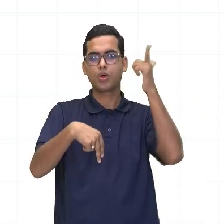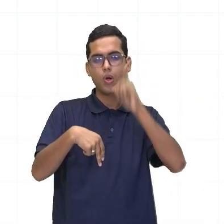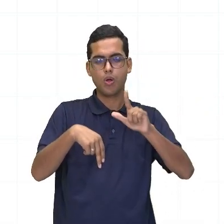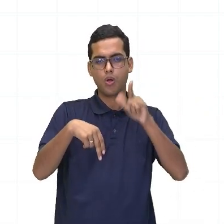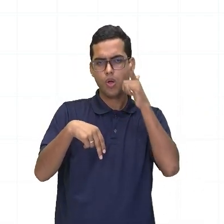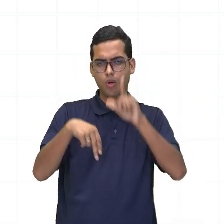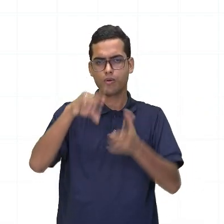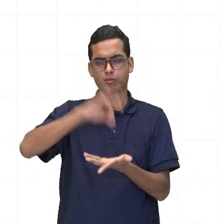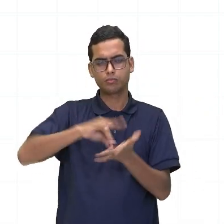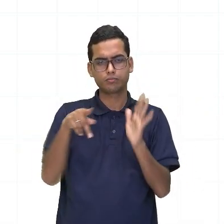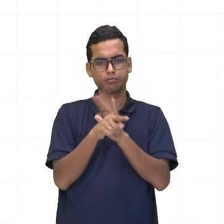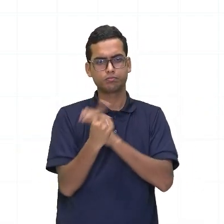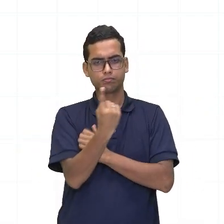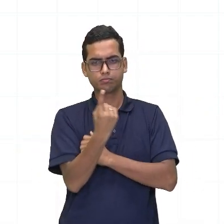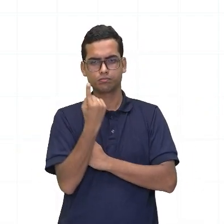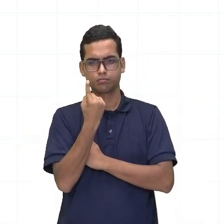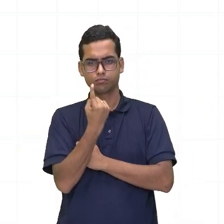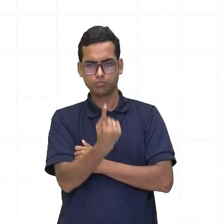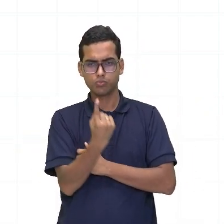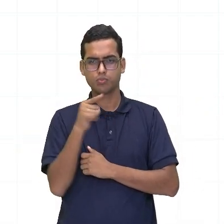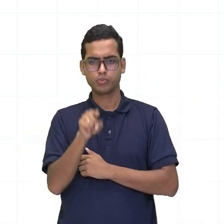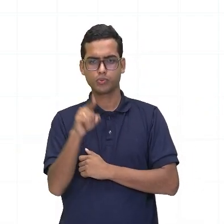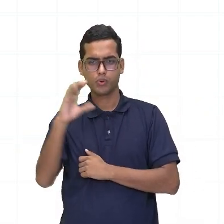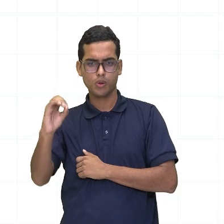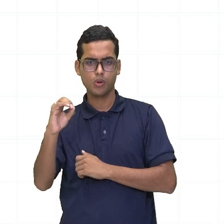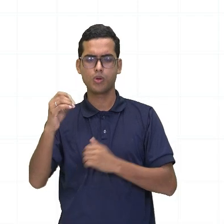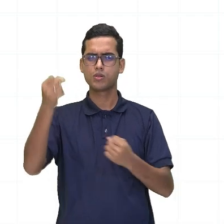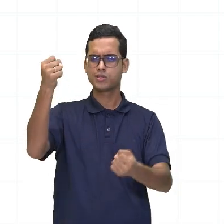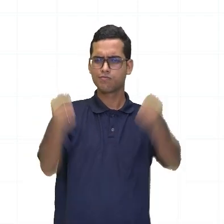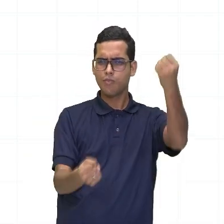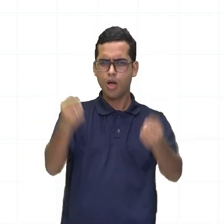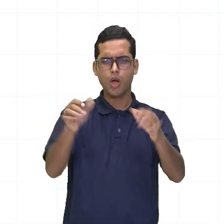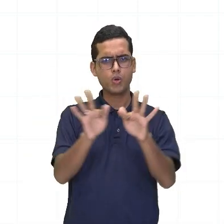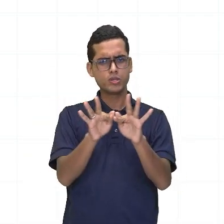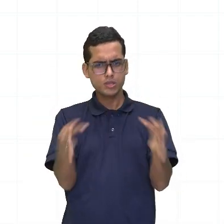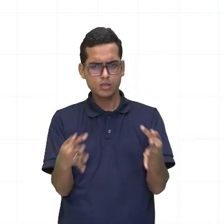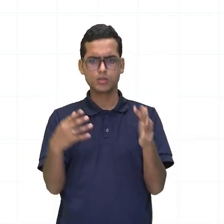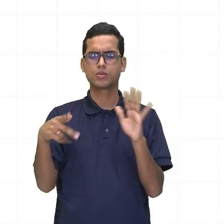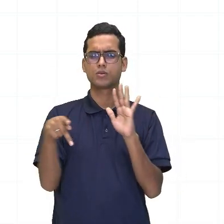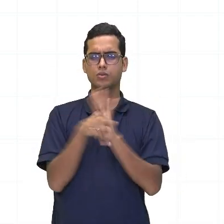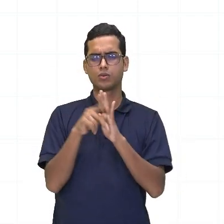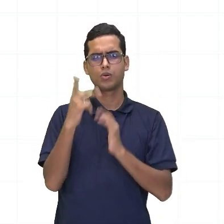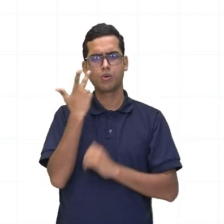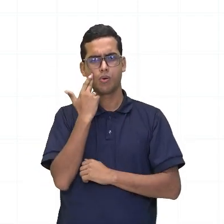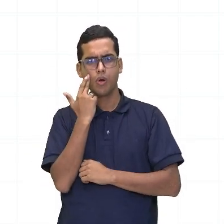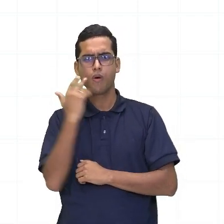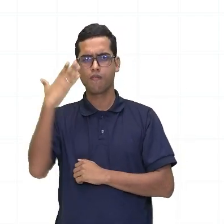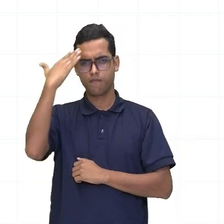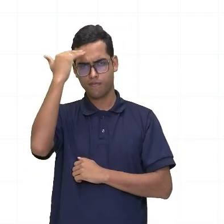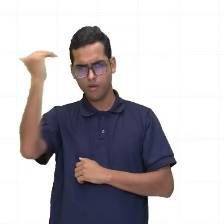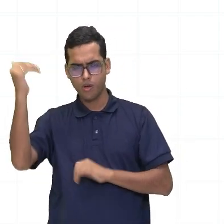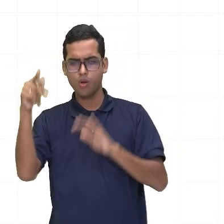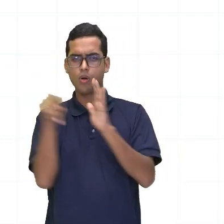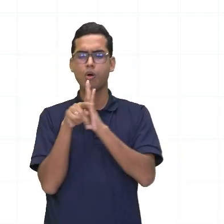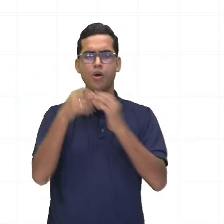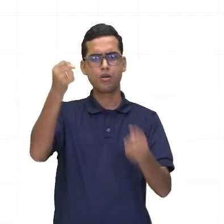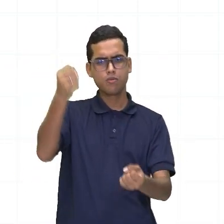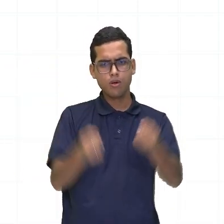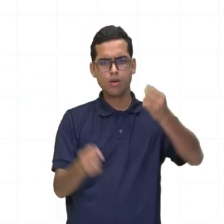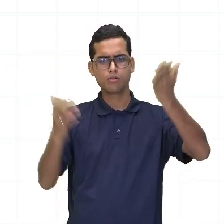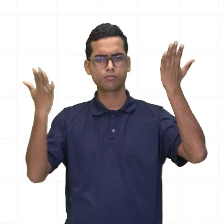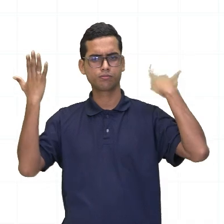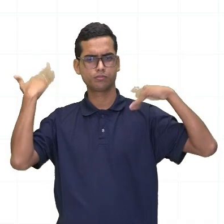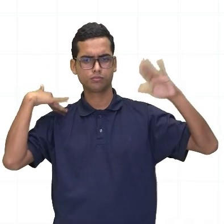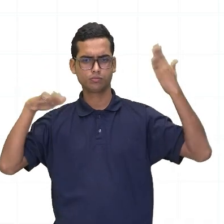motores 1.0 são para carros, né, mais simples, que são os mais comuns, né, de passeio, tá,